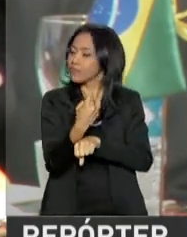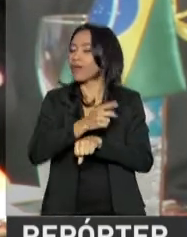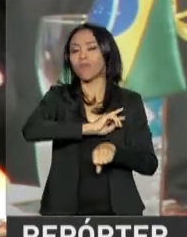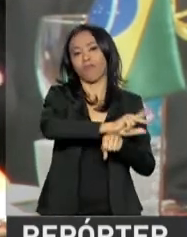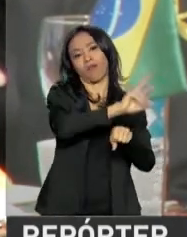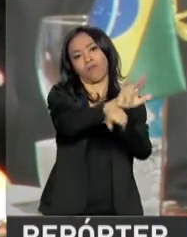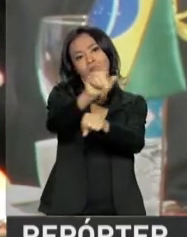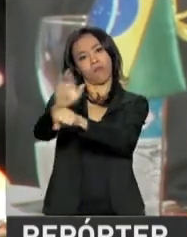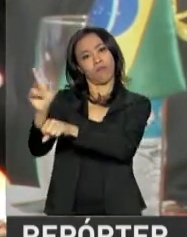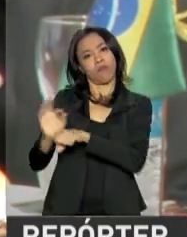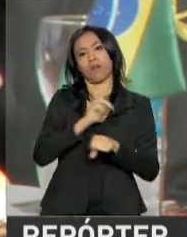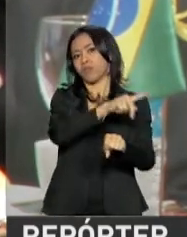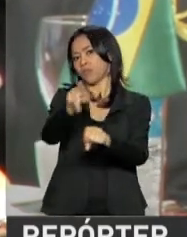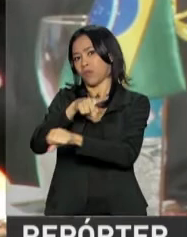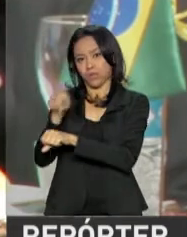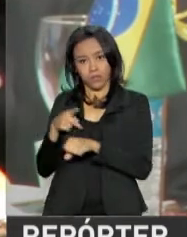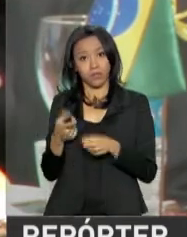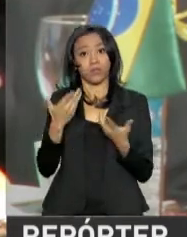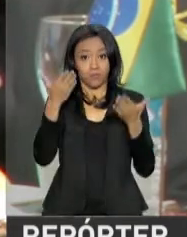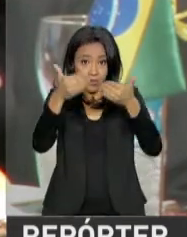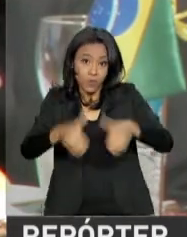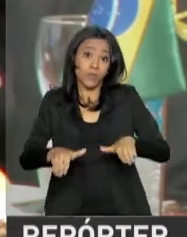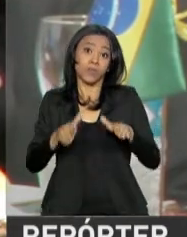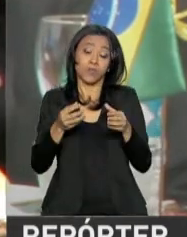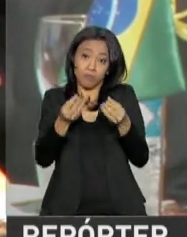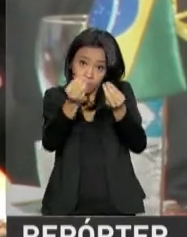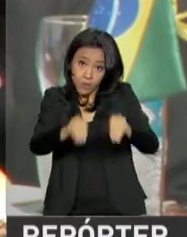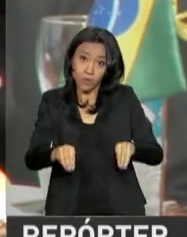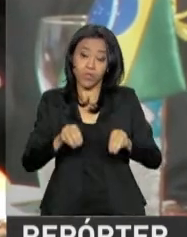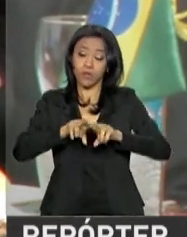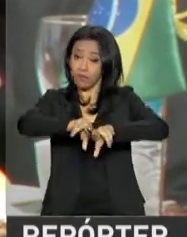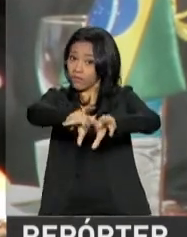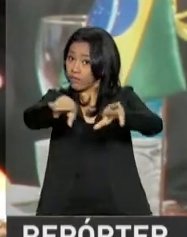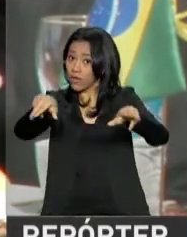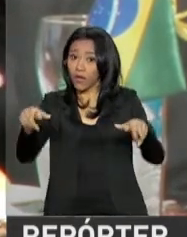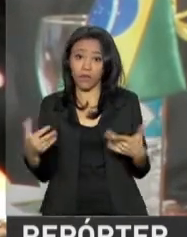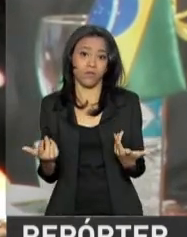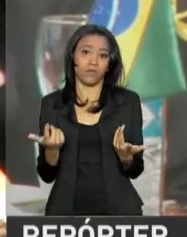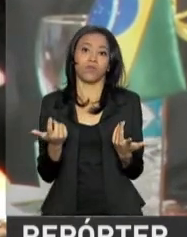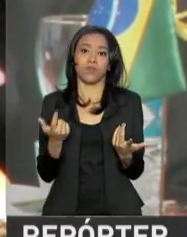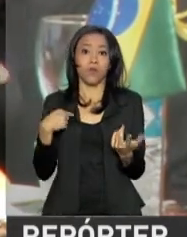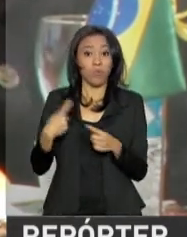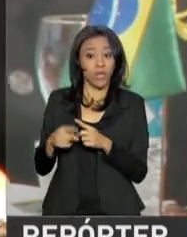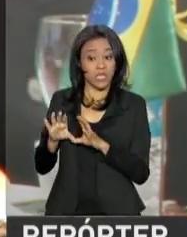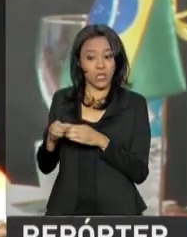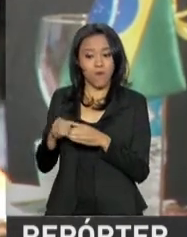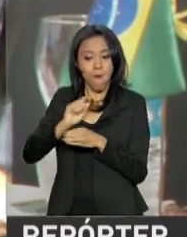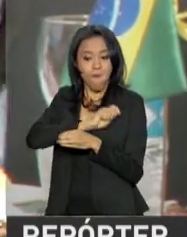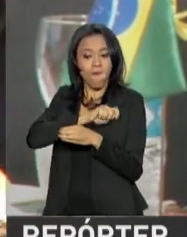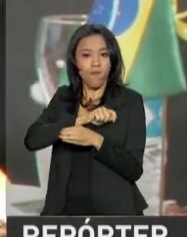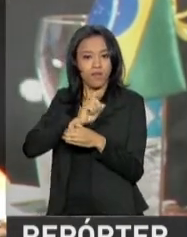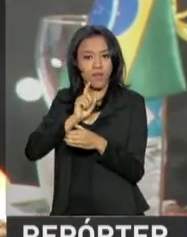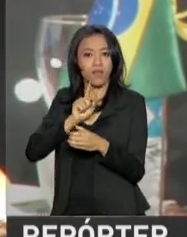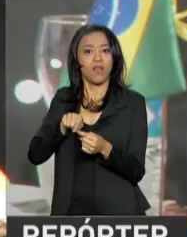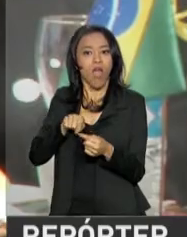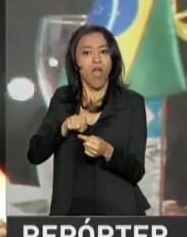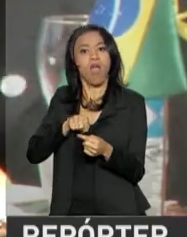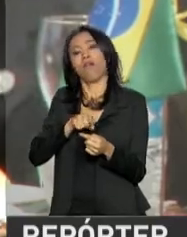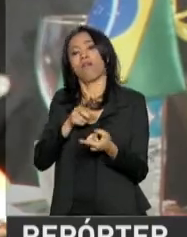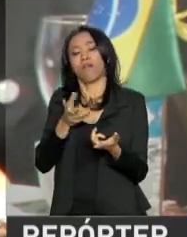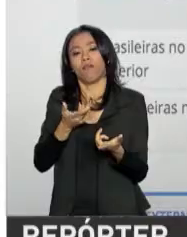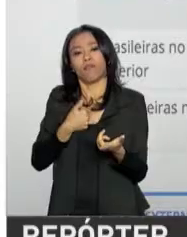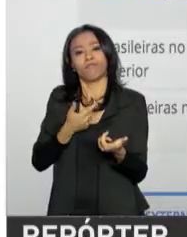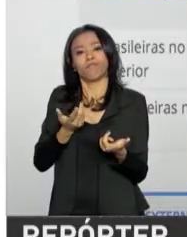de um país mas de vários países essas organizações criminosas lançam suas redes a países